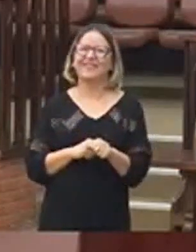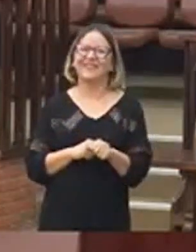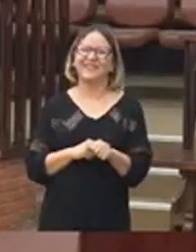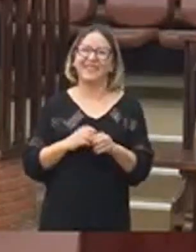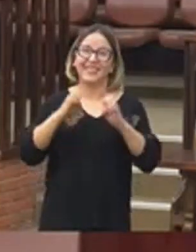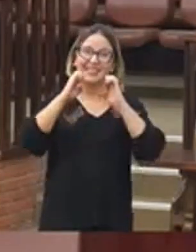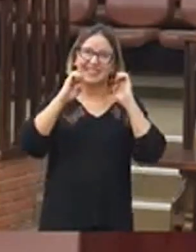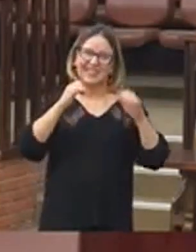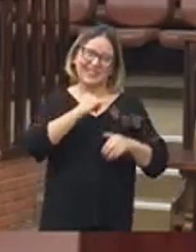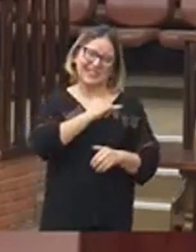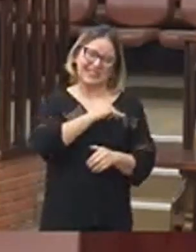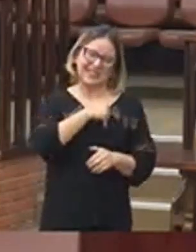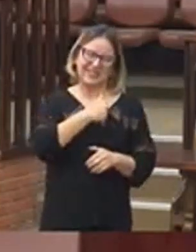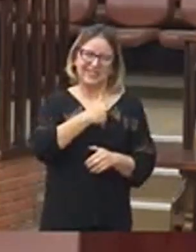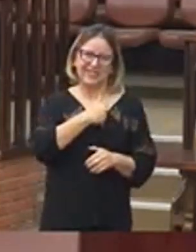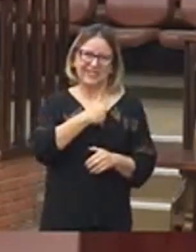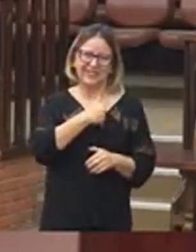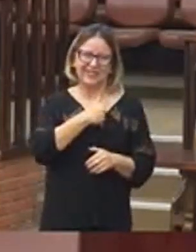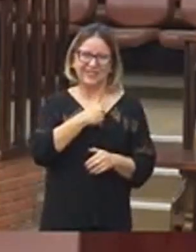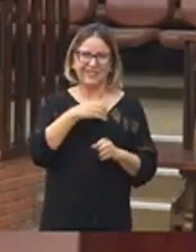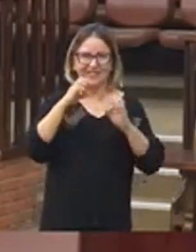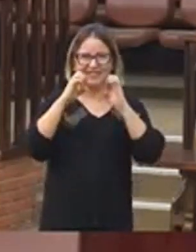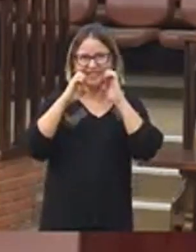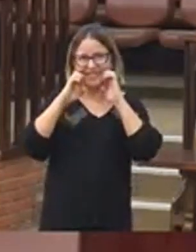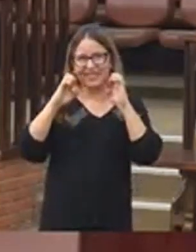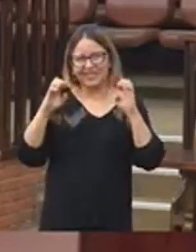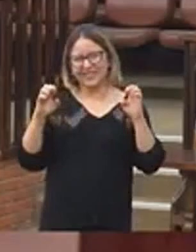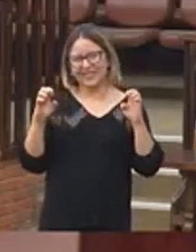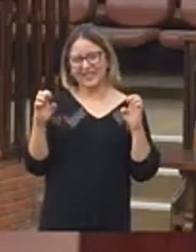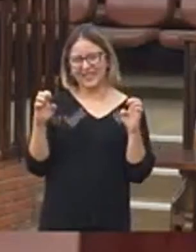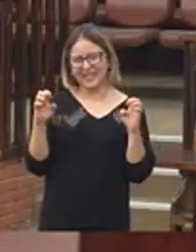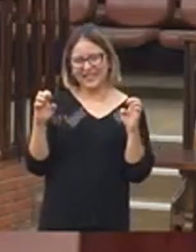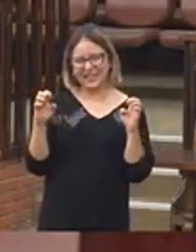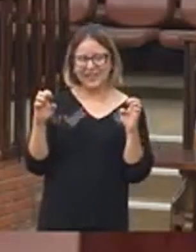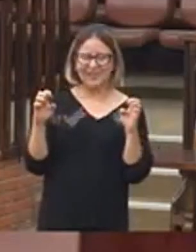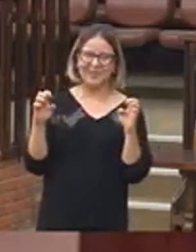João, que é um evangelho